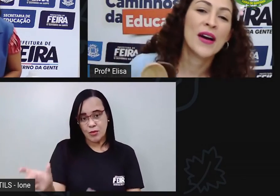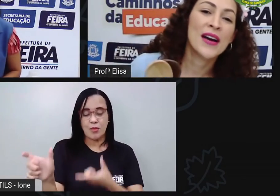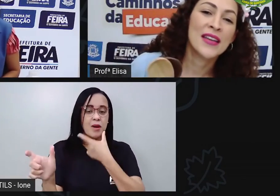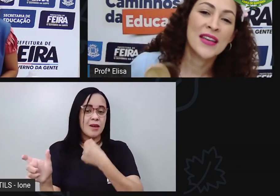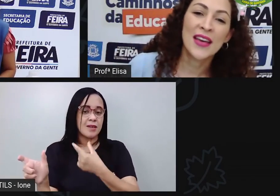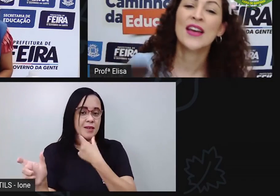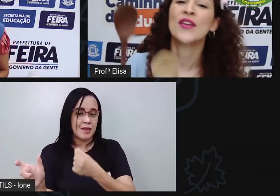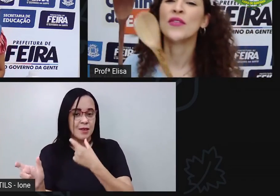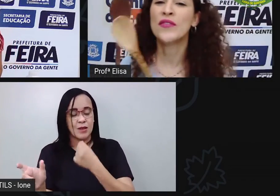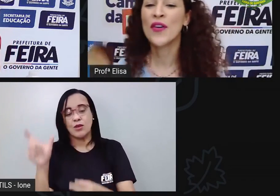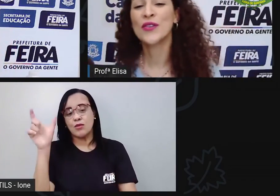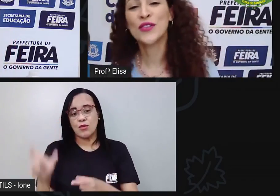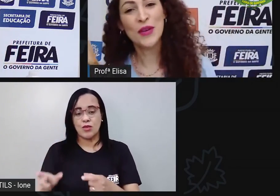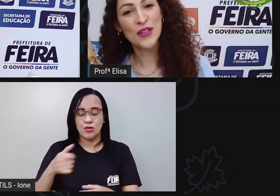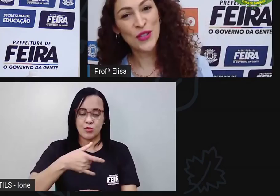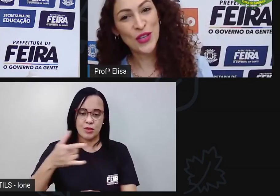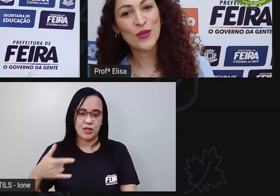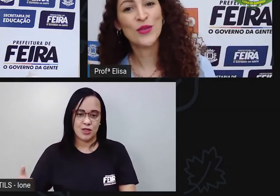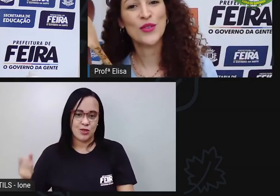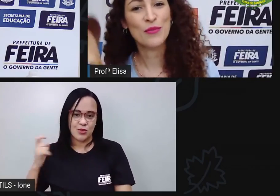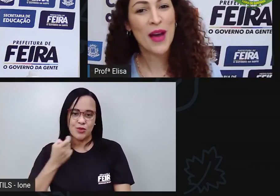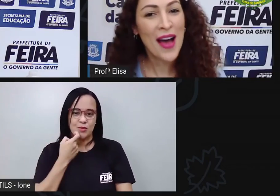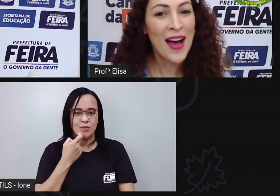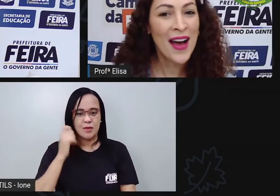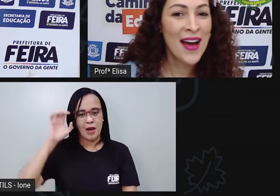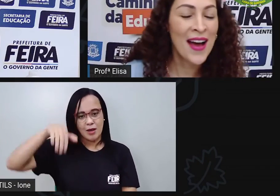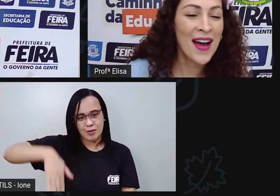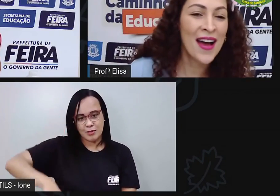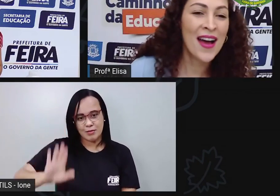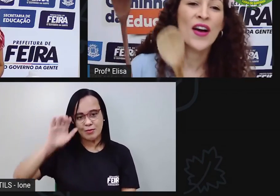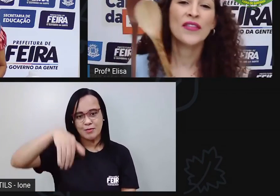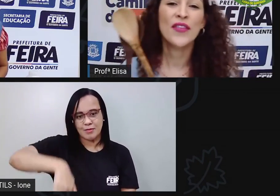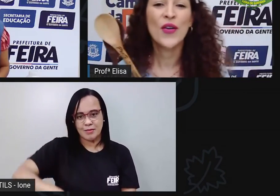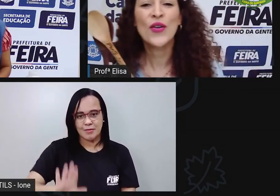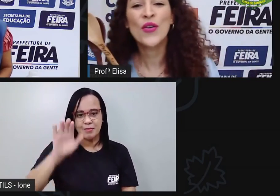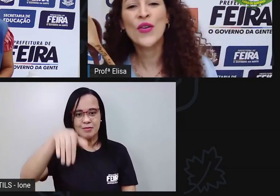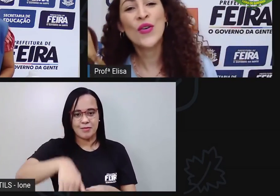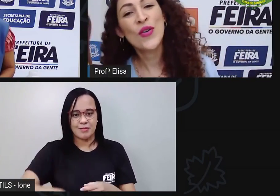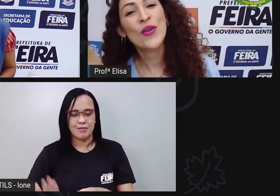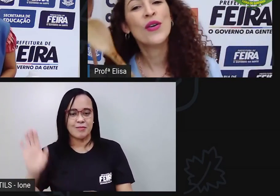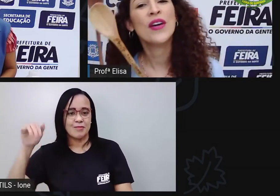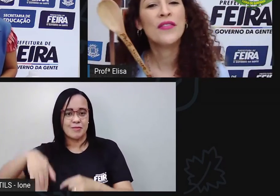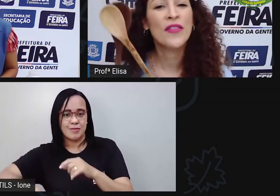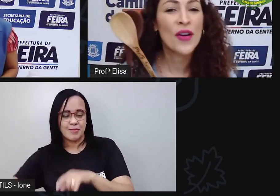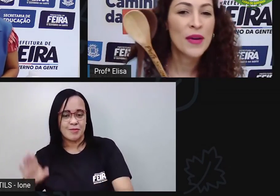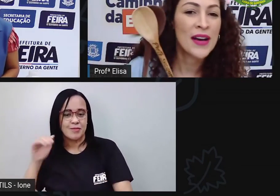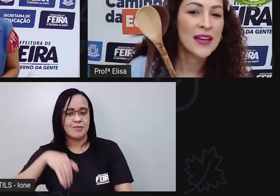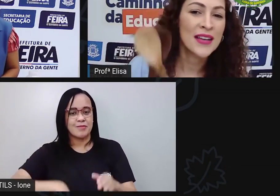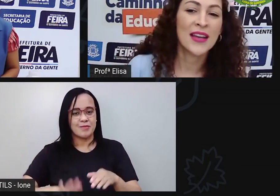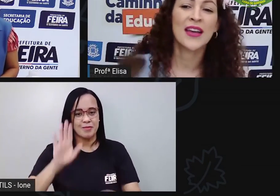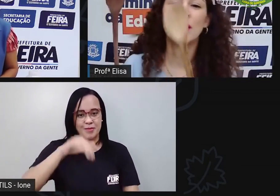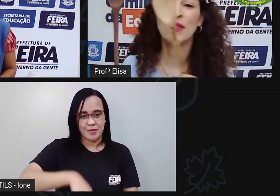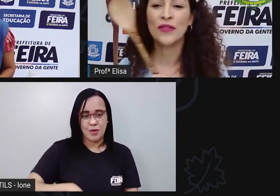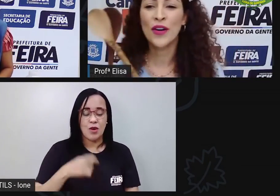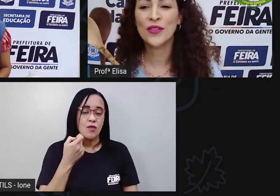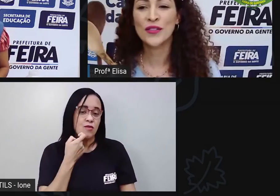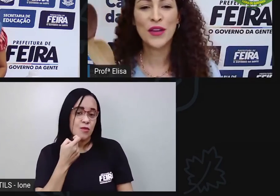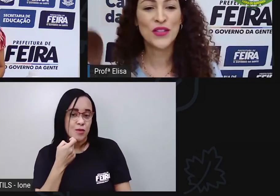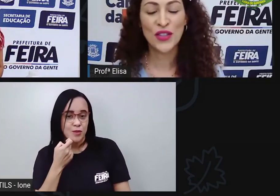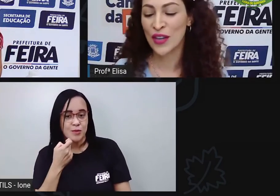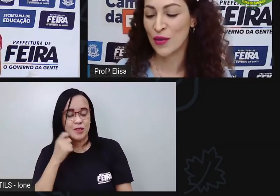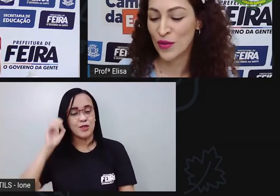foi marinheiro foram os Peixinhos do mar for foi foi marinheiro